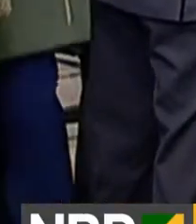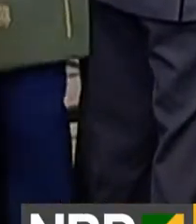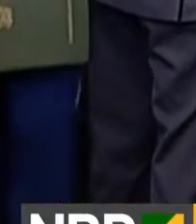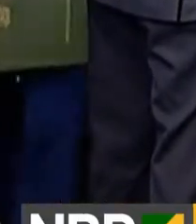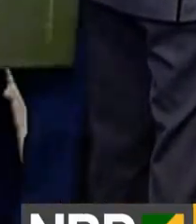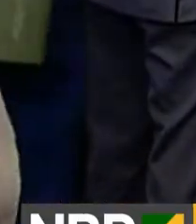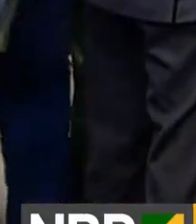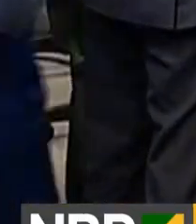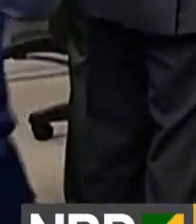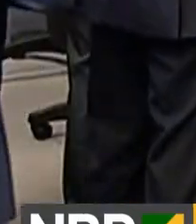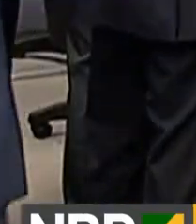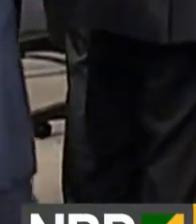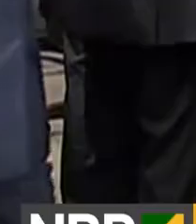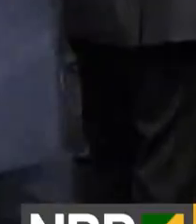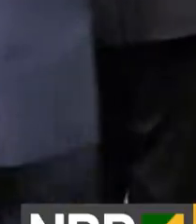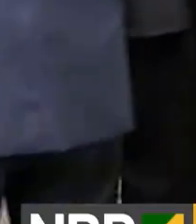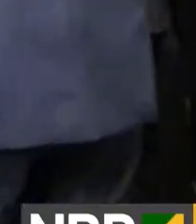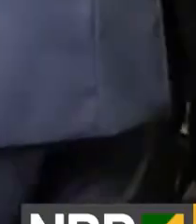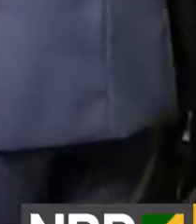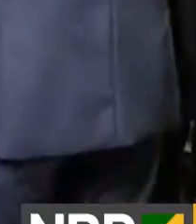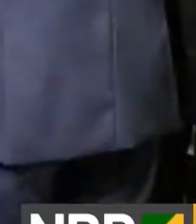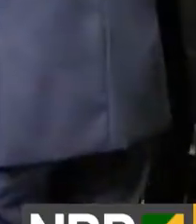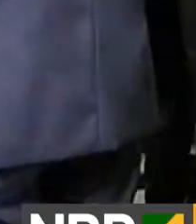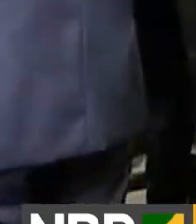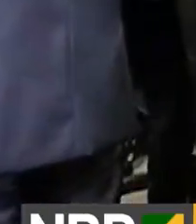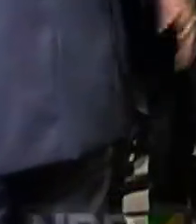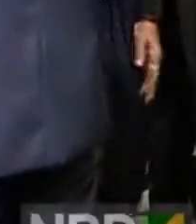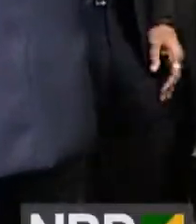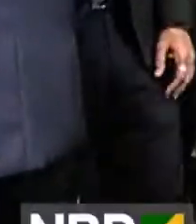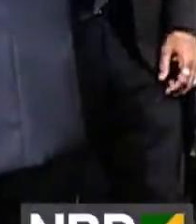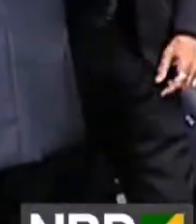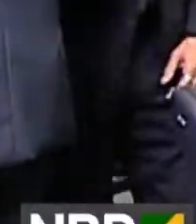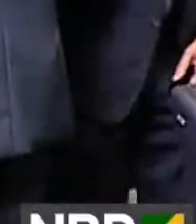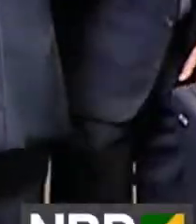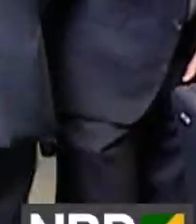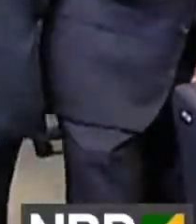Está encerrada esta cerimônia.